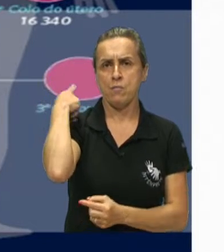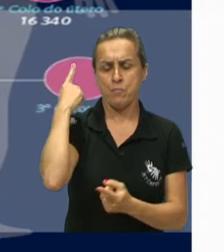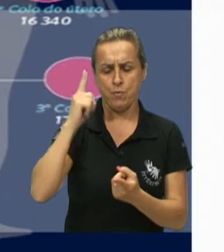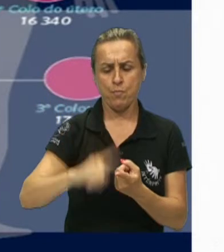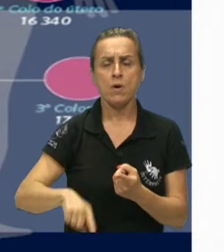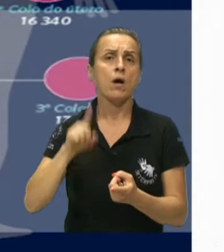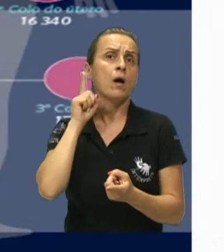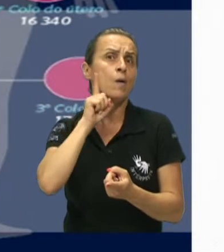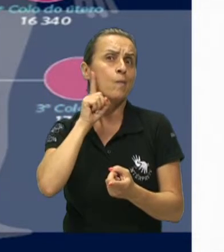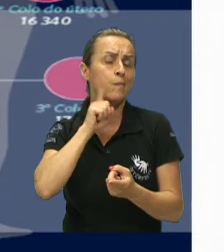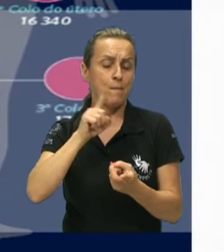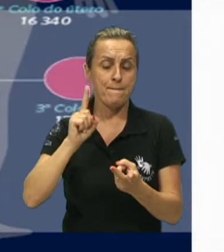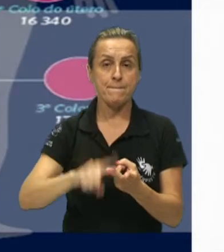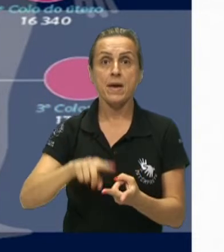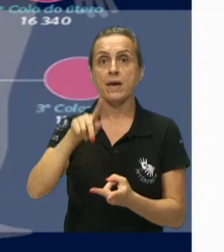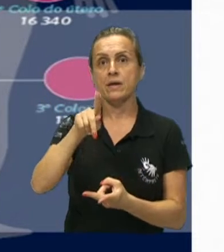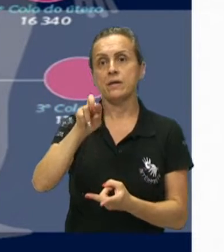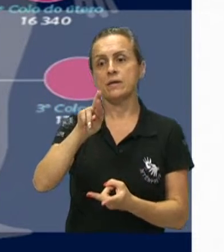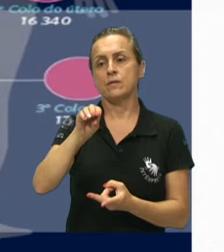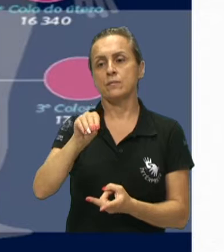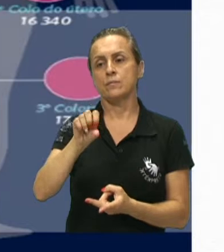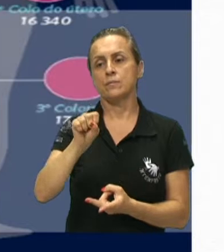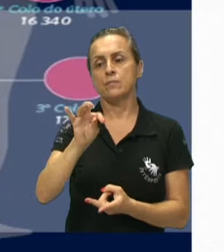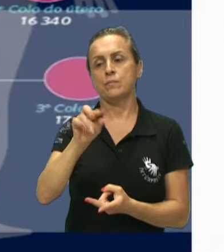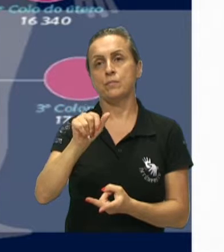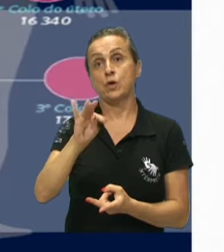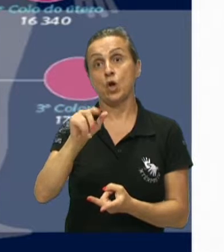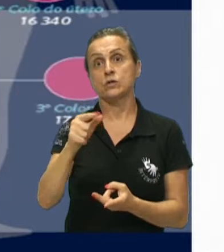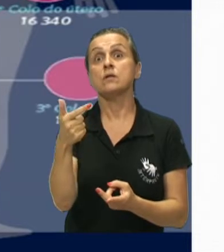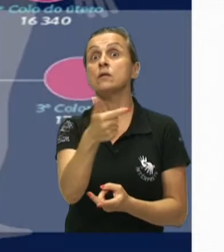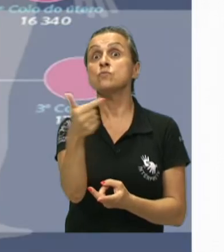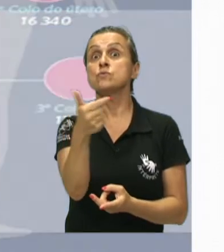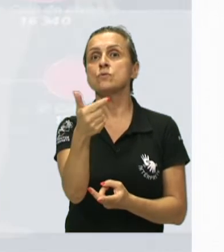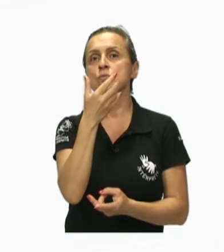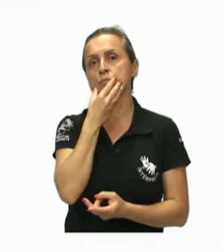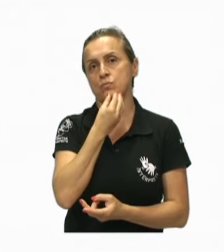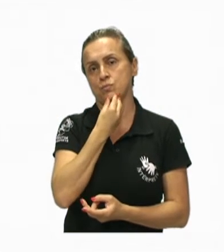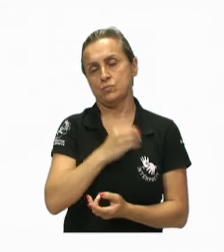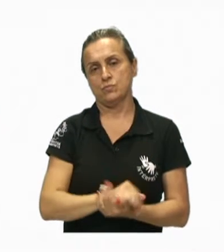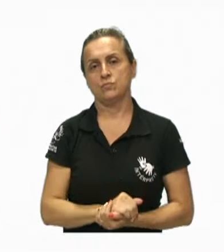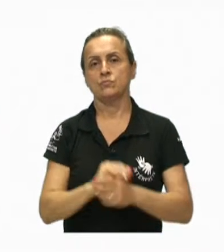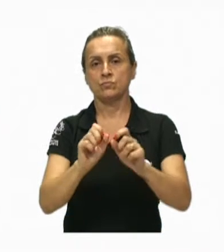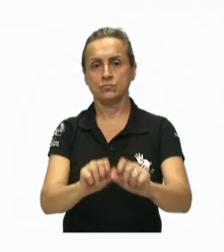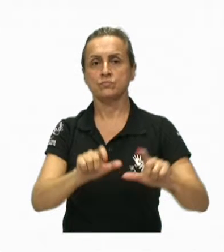câncer de próstata é o segundo nos homens. Próximo.